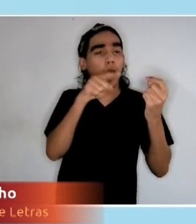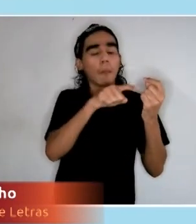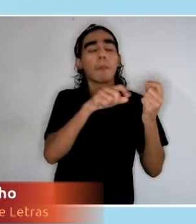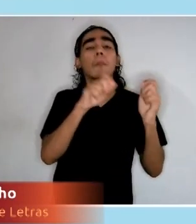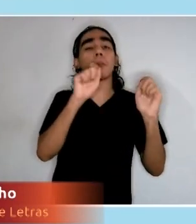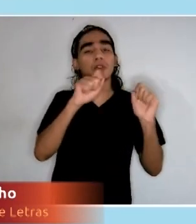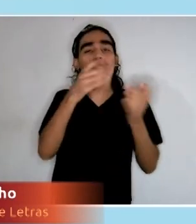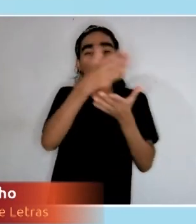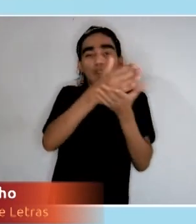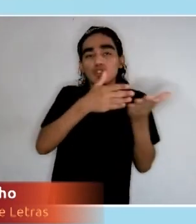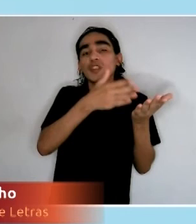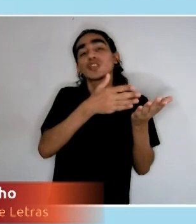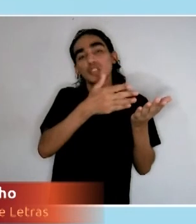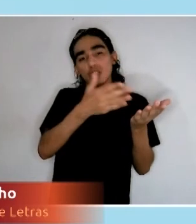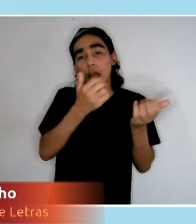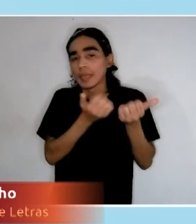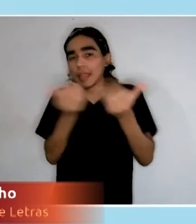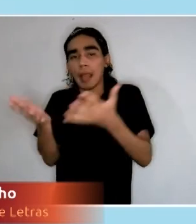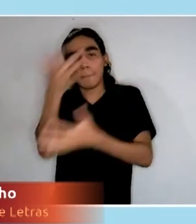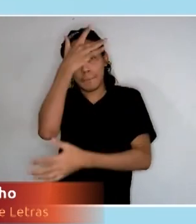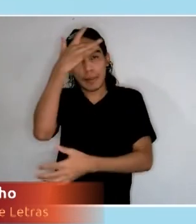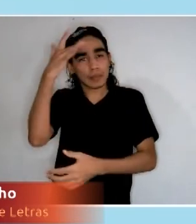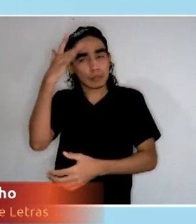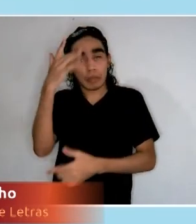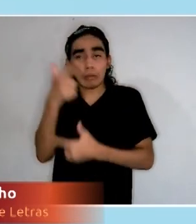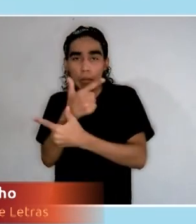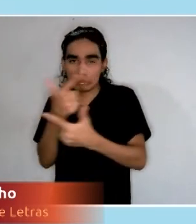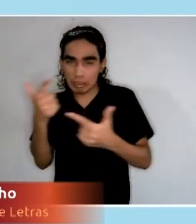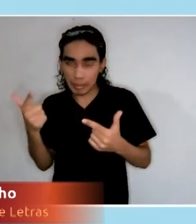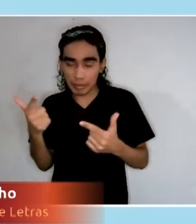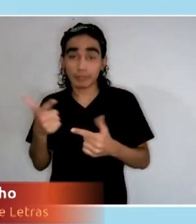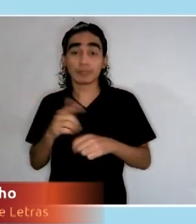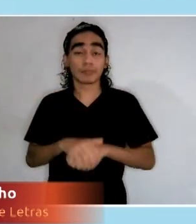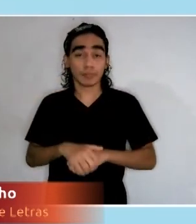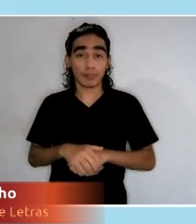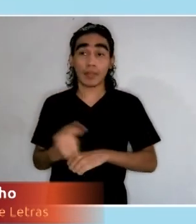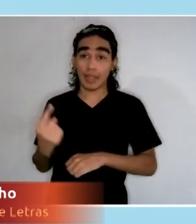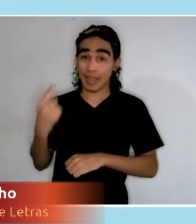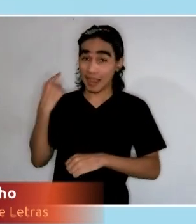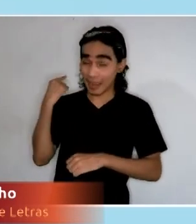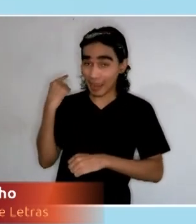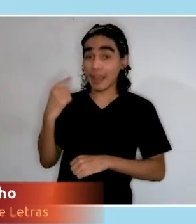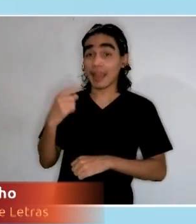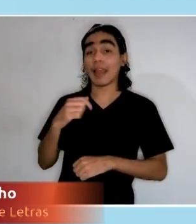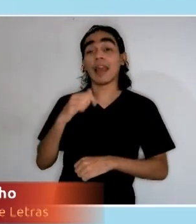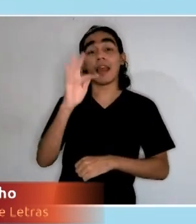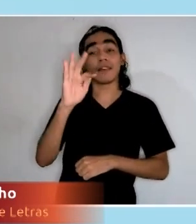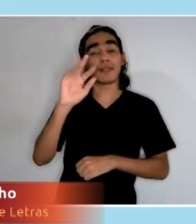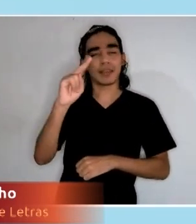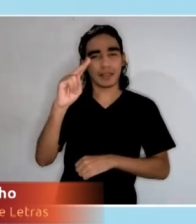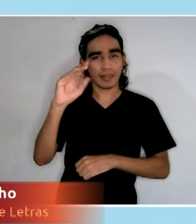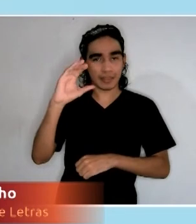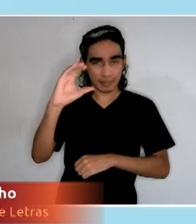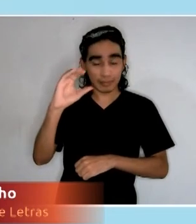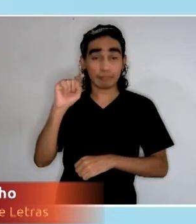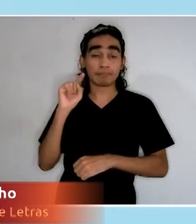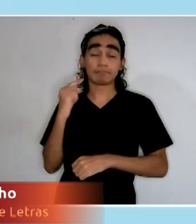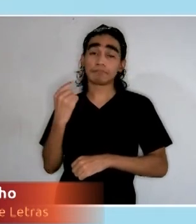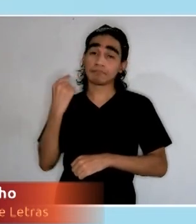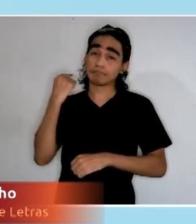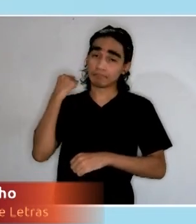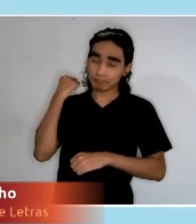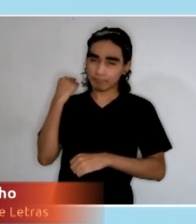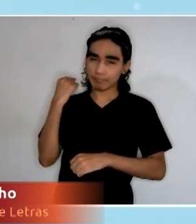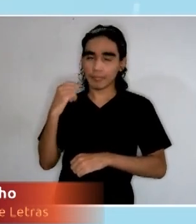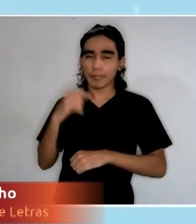No começo dos anos 90, quando foi o impeachment do Collor, como agora, que teve esses grandes momentos de crise, né, da junção